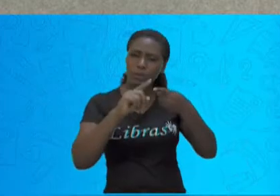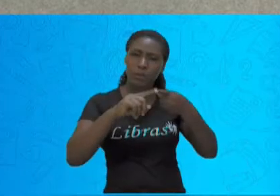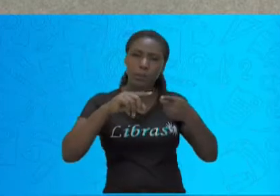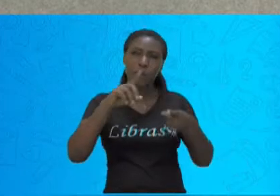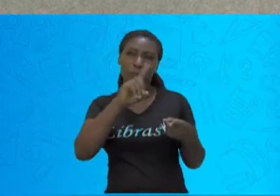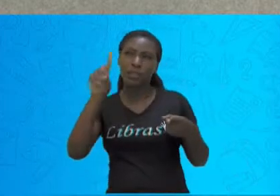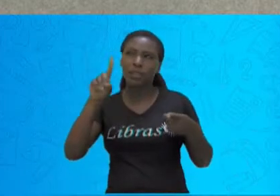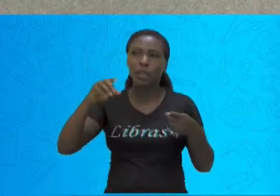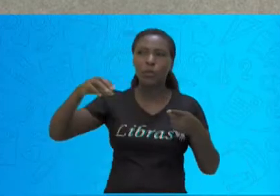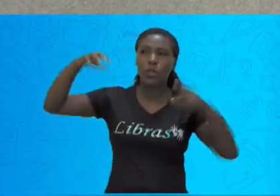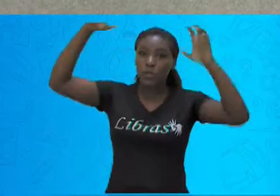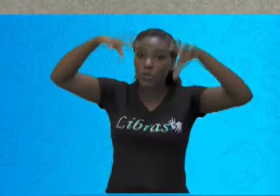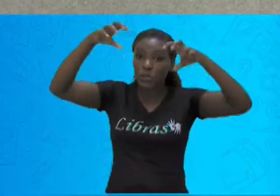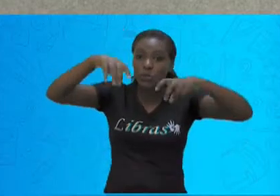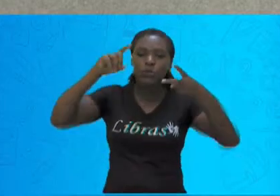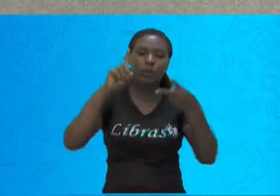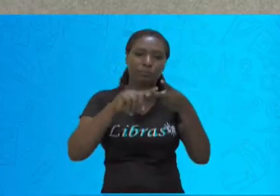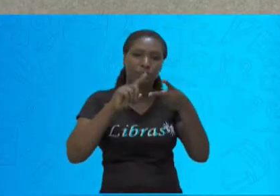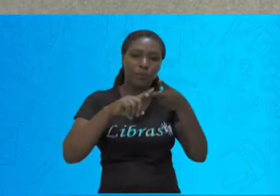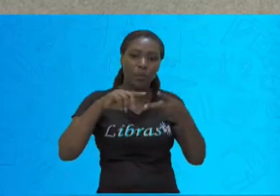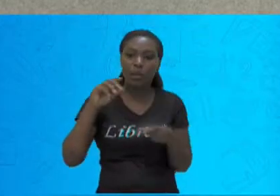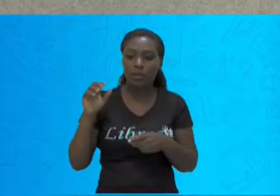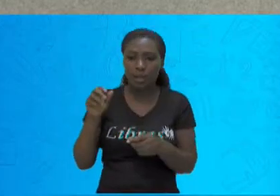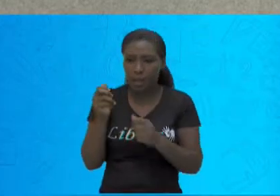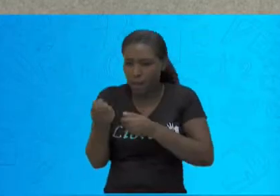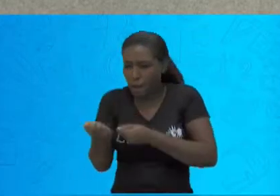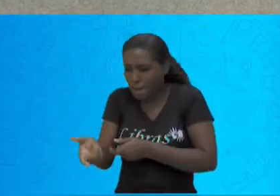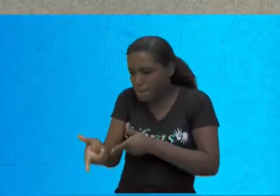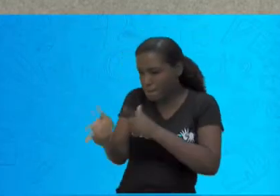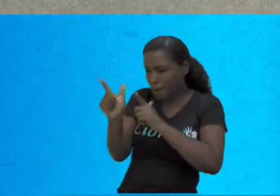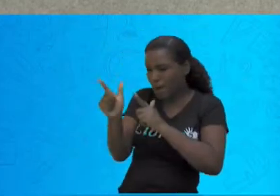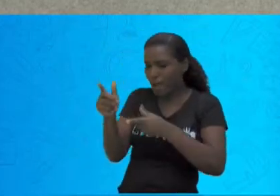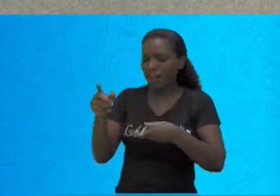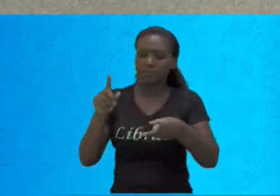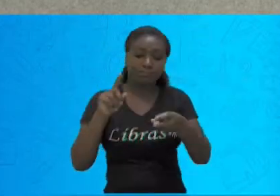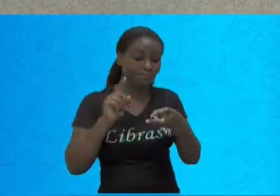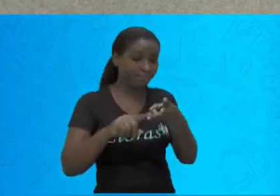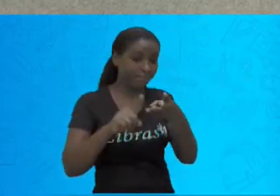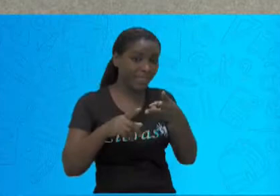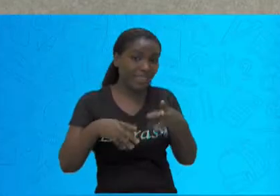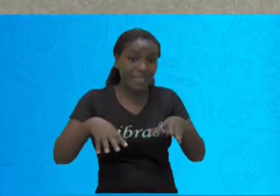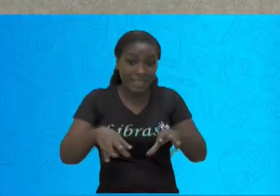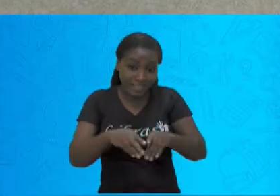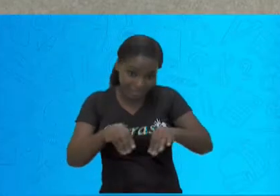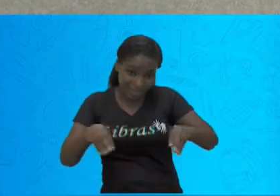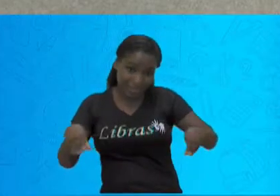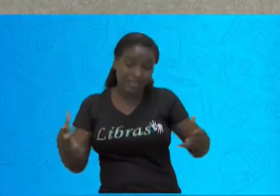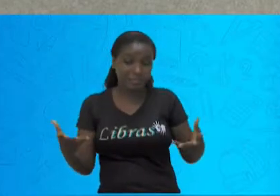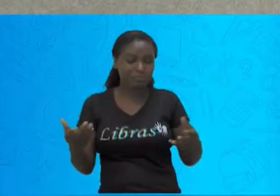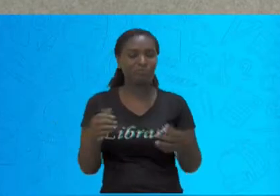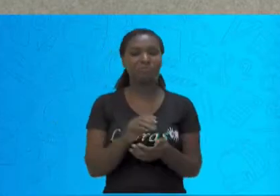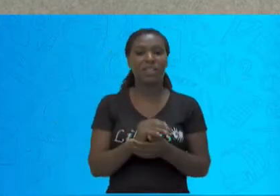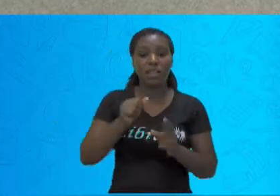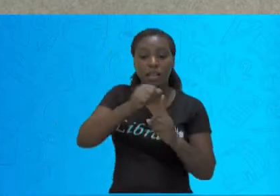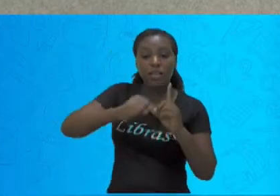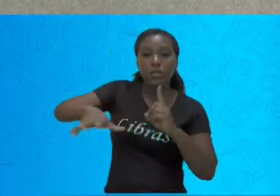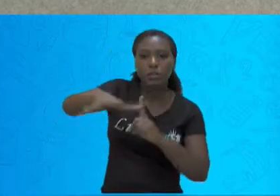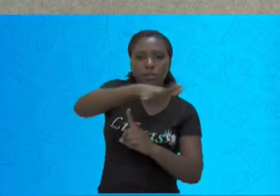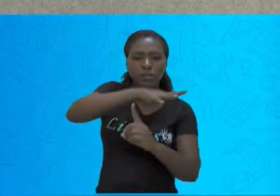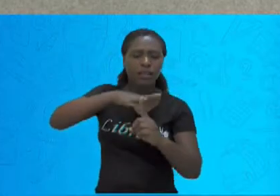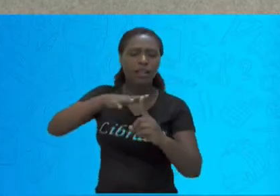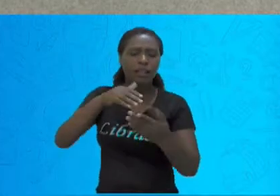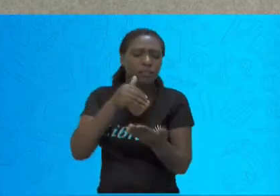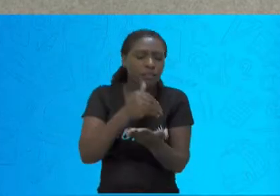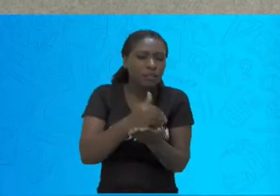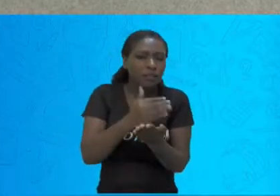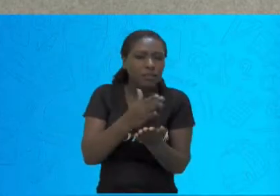deus da caça e o deus da terra. A sociedade zapoteca era dividida em 3 camadas.